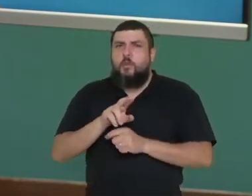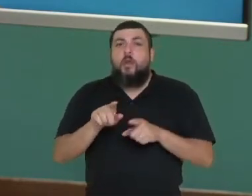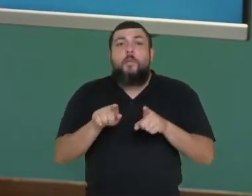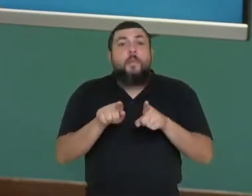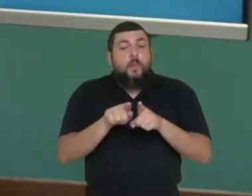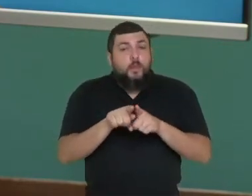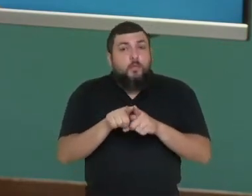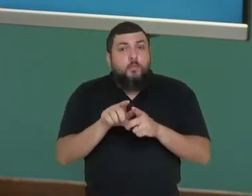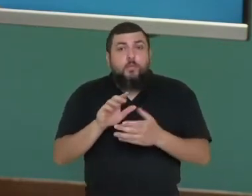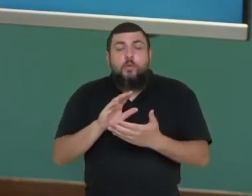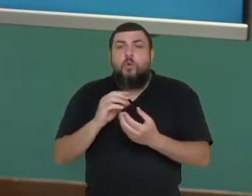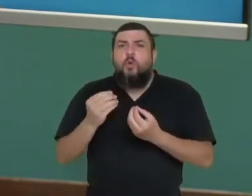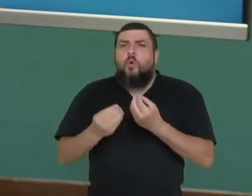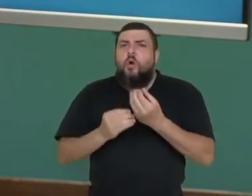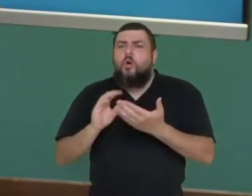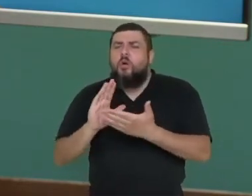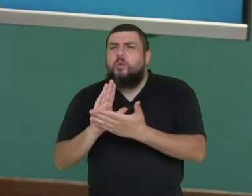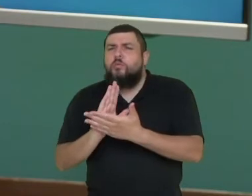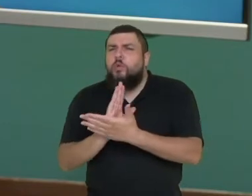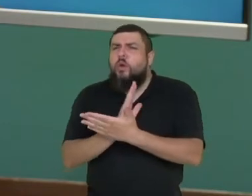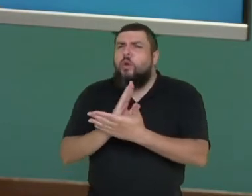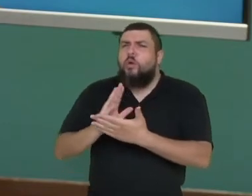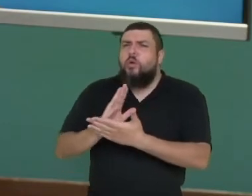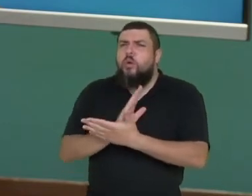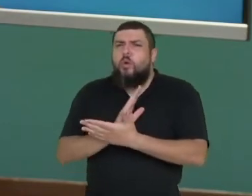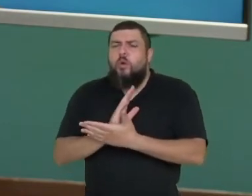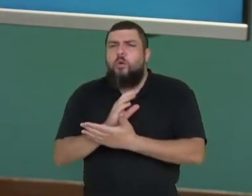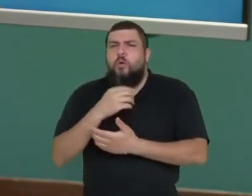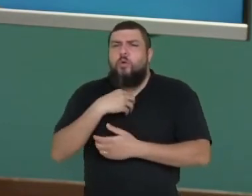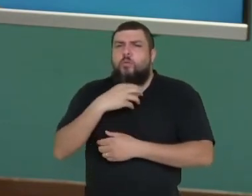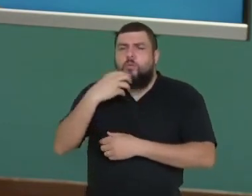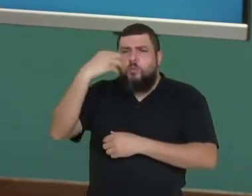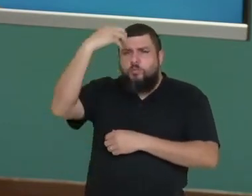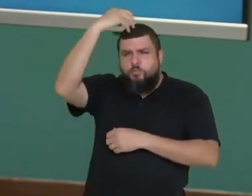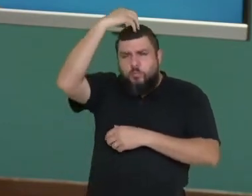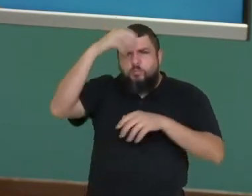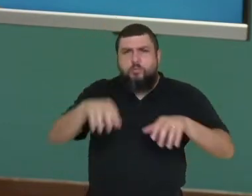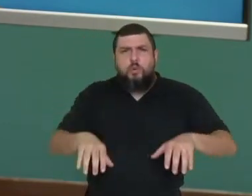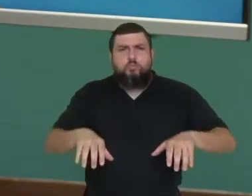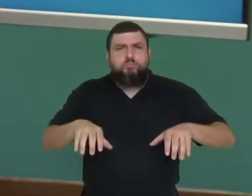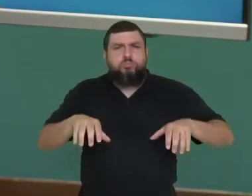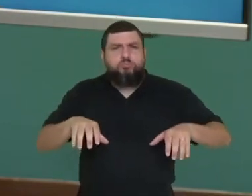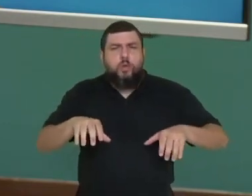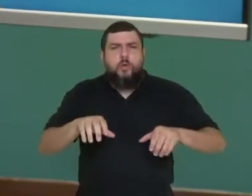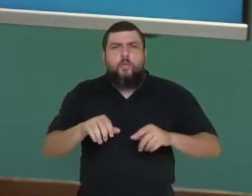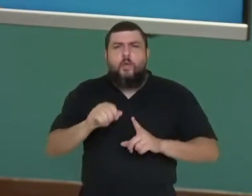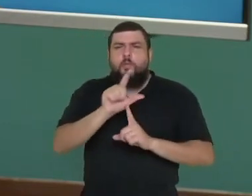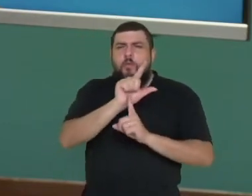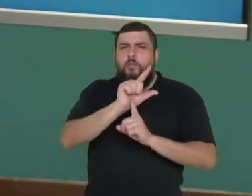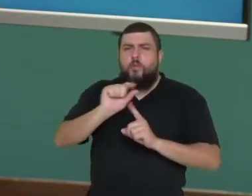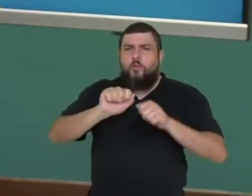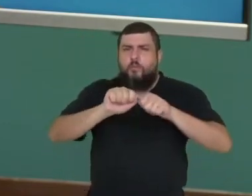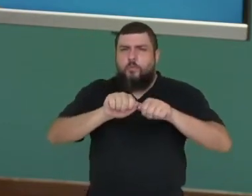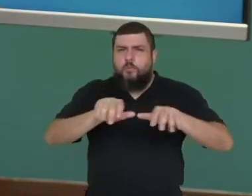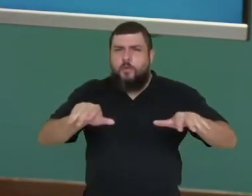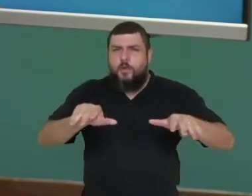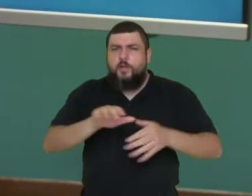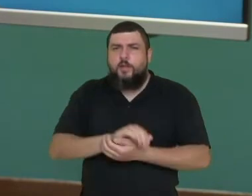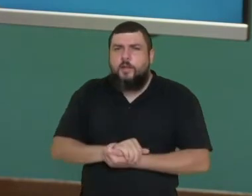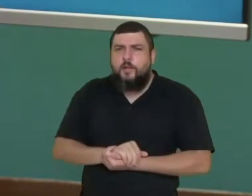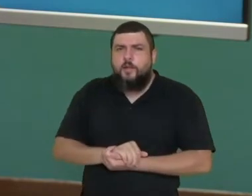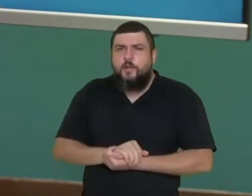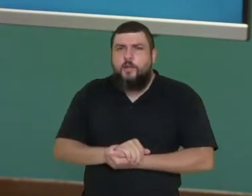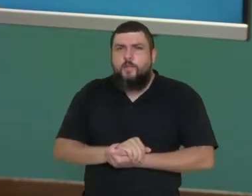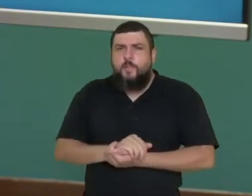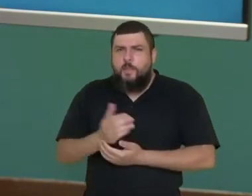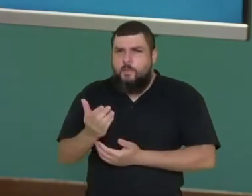dos muçulmanos logo após a morte de Maomé. Bora lá? Embarque nessa aventura, galerinha do sexto ano. Aperte o cinto, vou